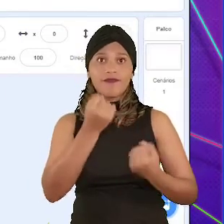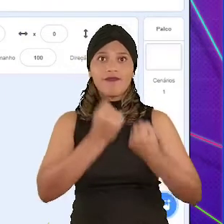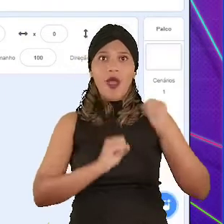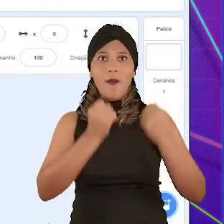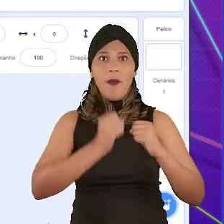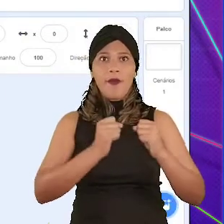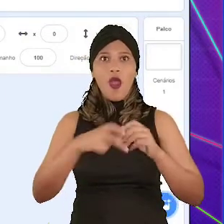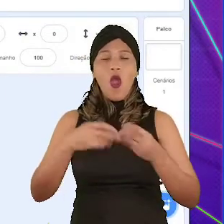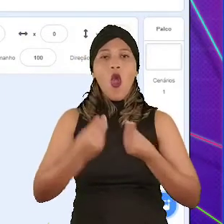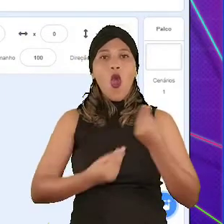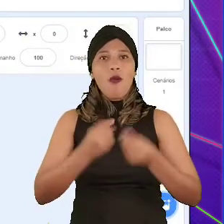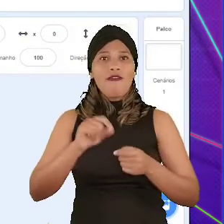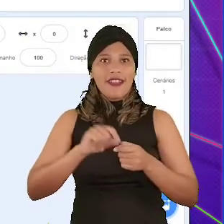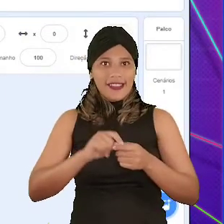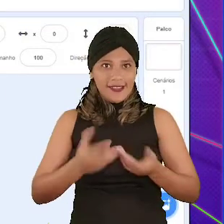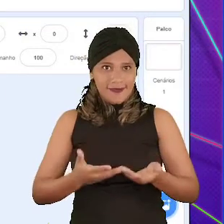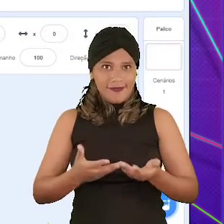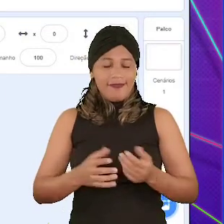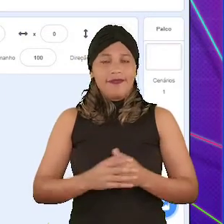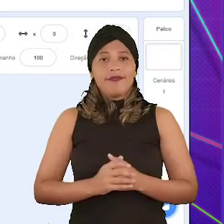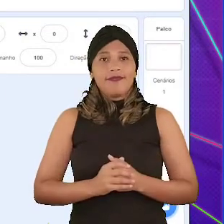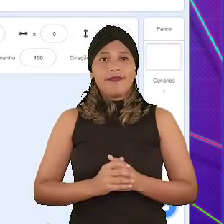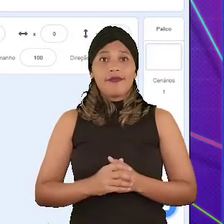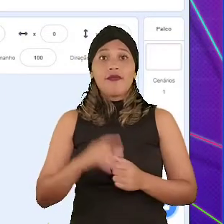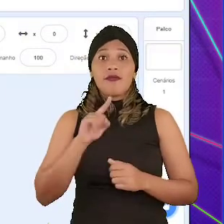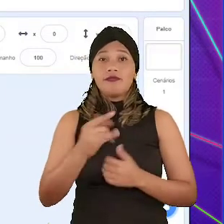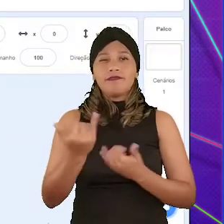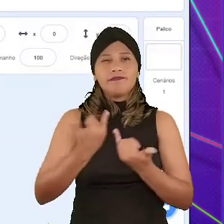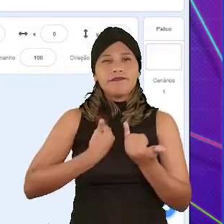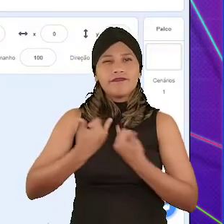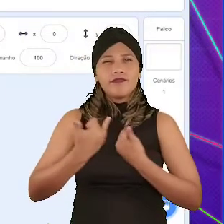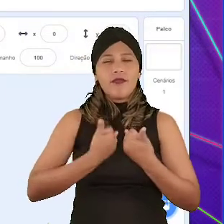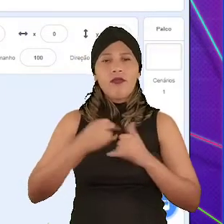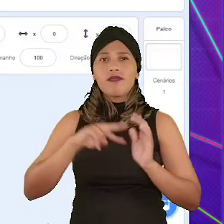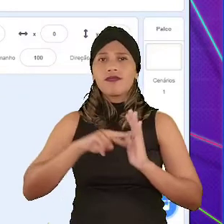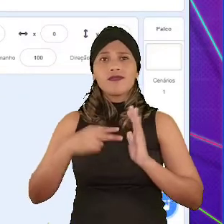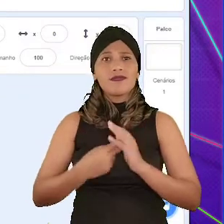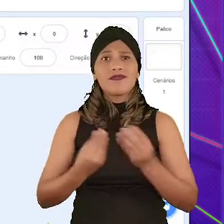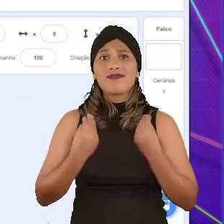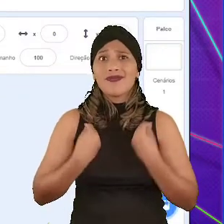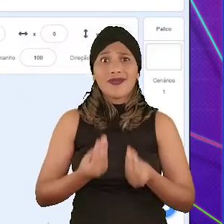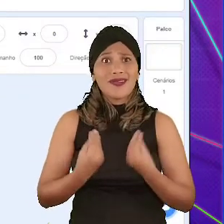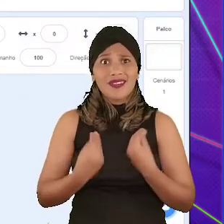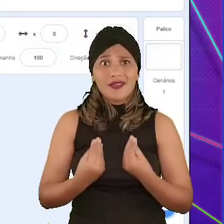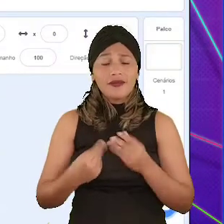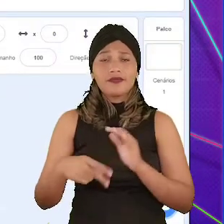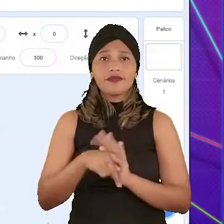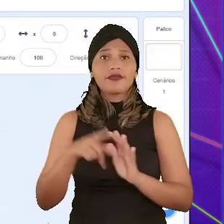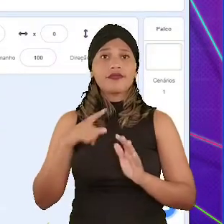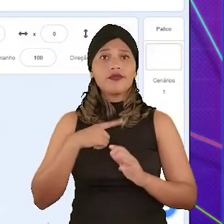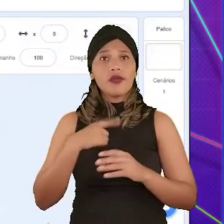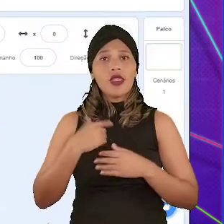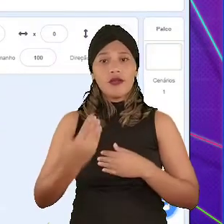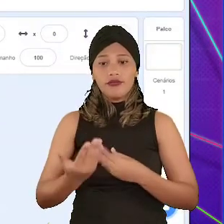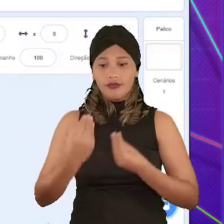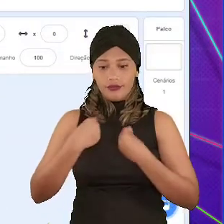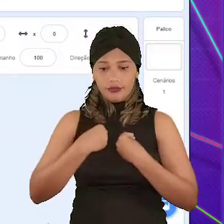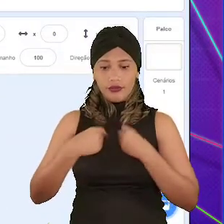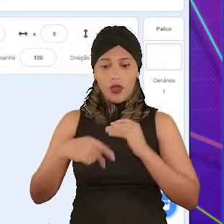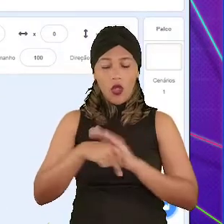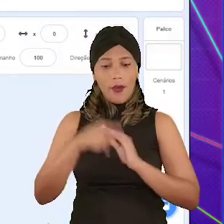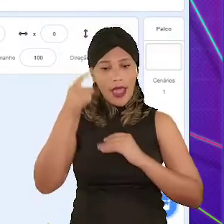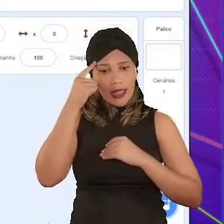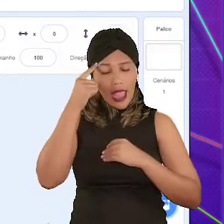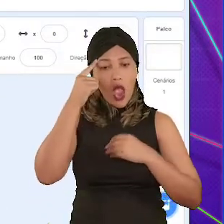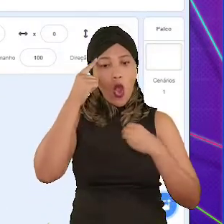entender e reproduzir seu funcionamento no palco esses blocos de informação servem para a gente montar uma sequência lógica que